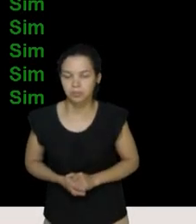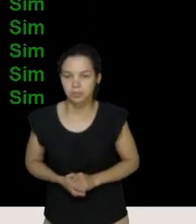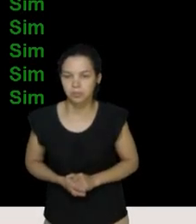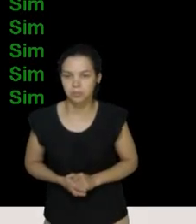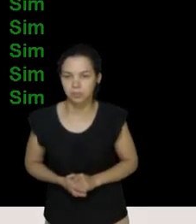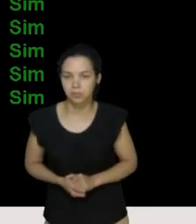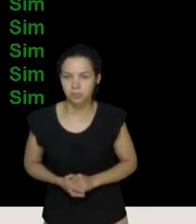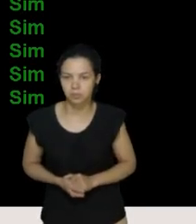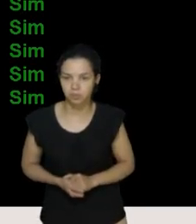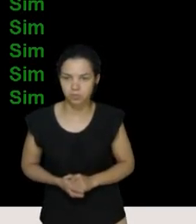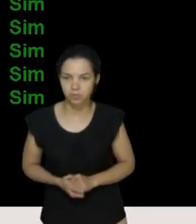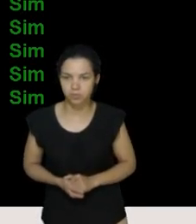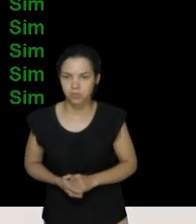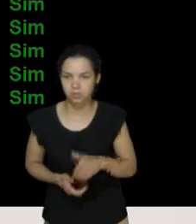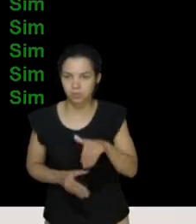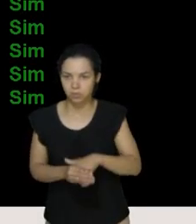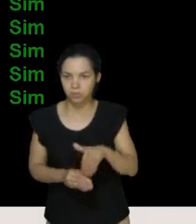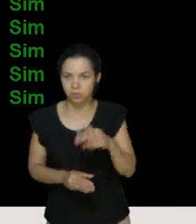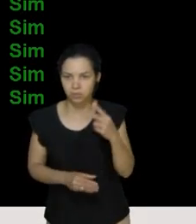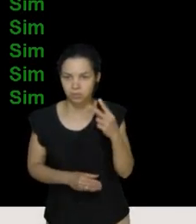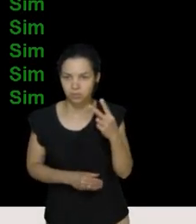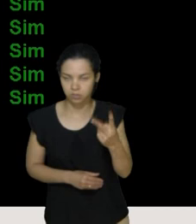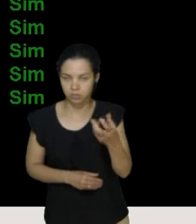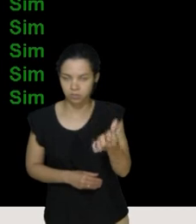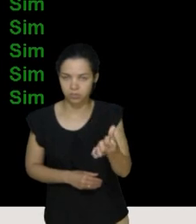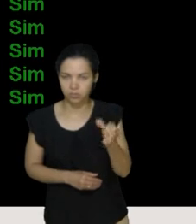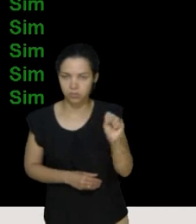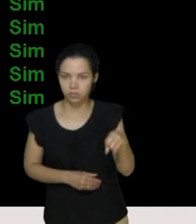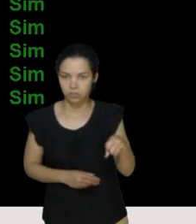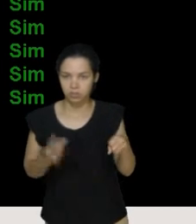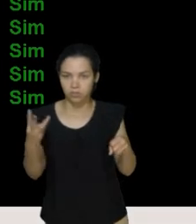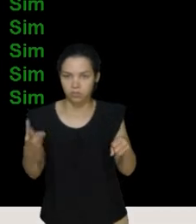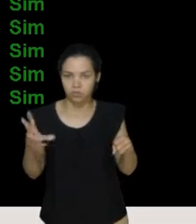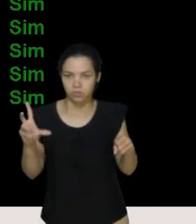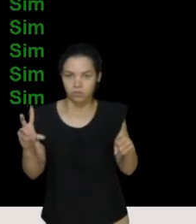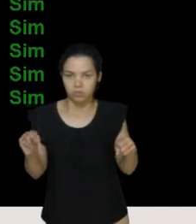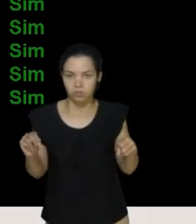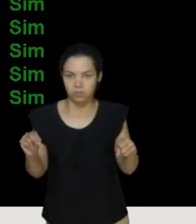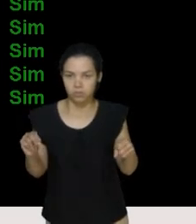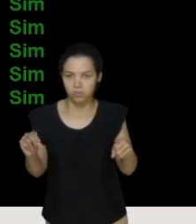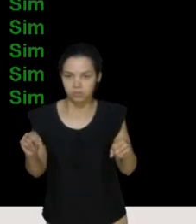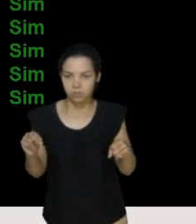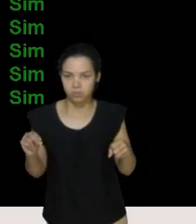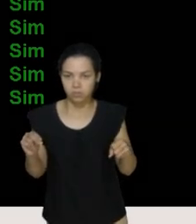26 votos sim, 3 votos não, está